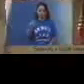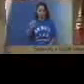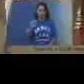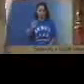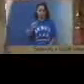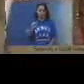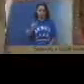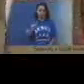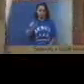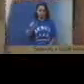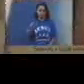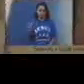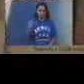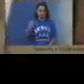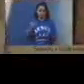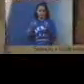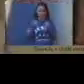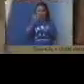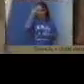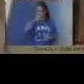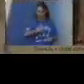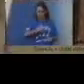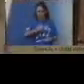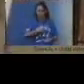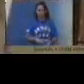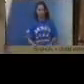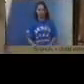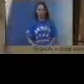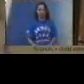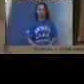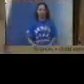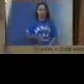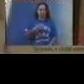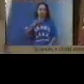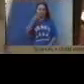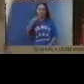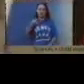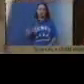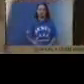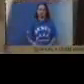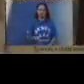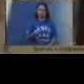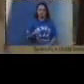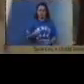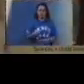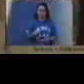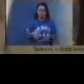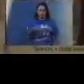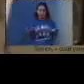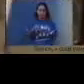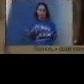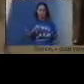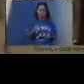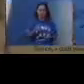E disse que enquanto eu não achasse uma princesa que tivesse a coragem de me levar para